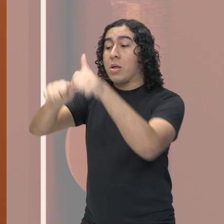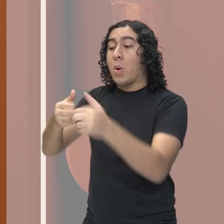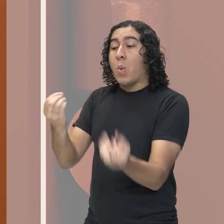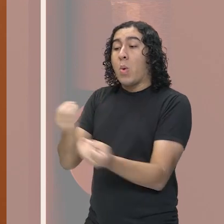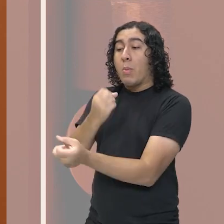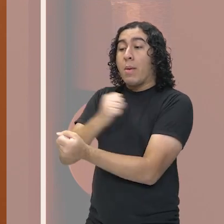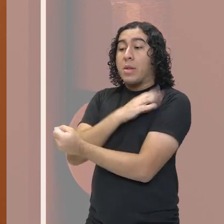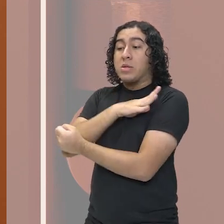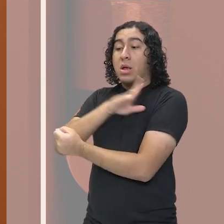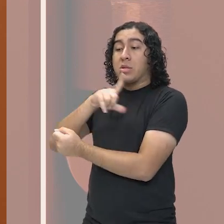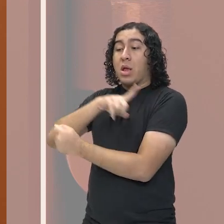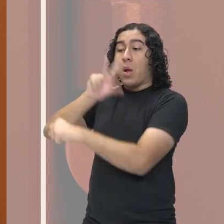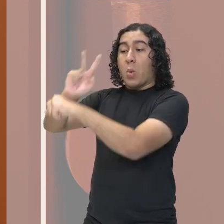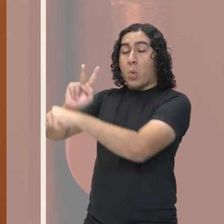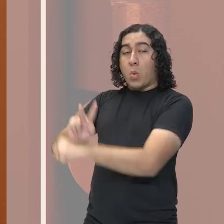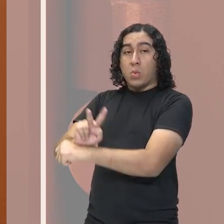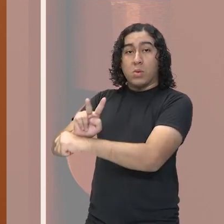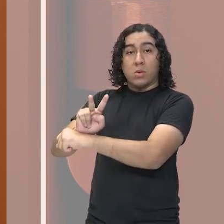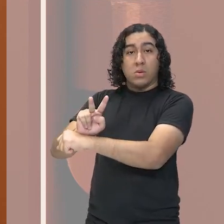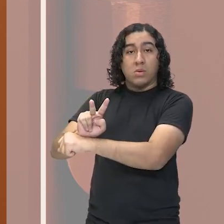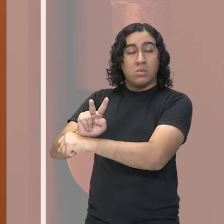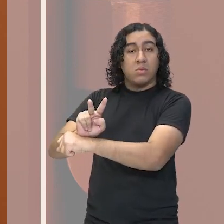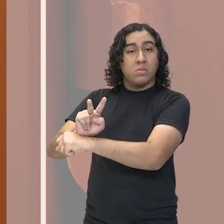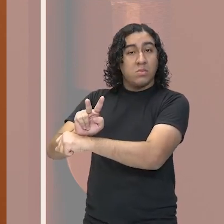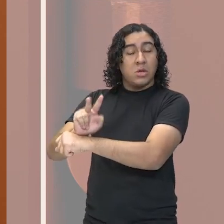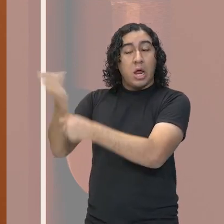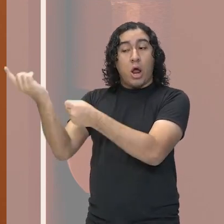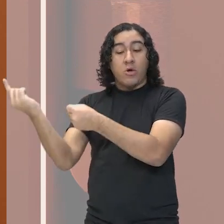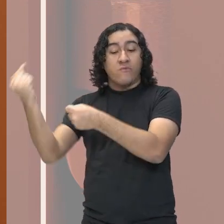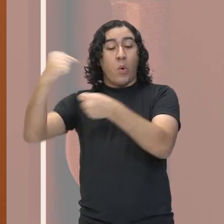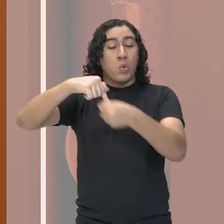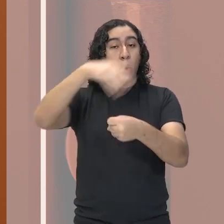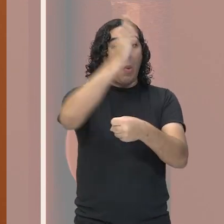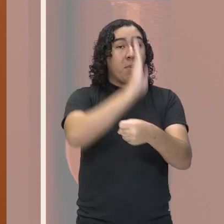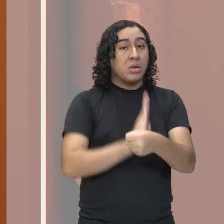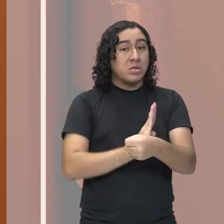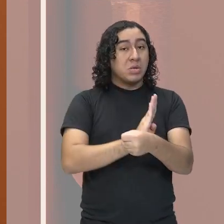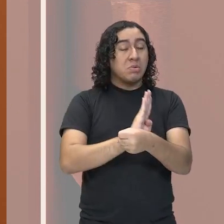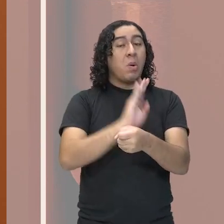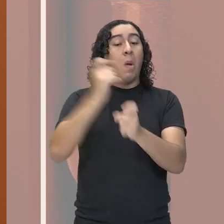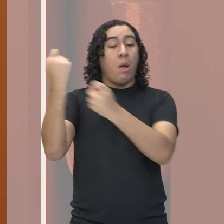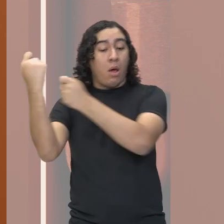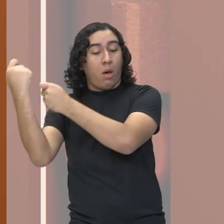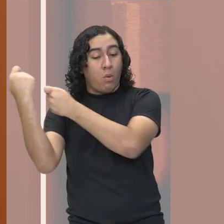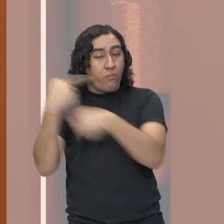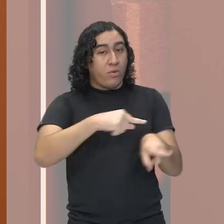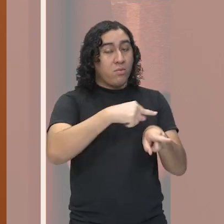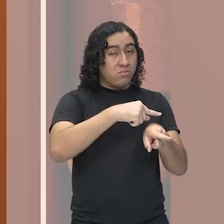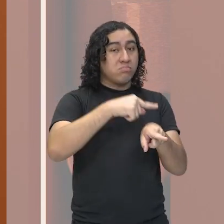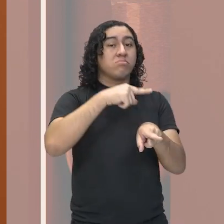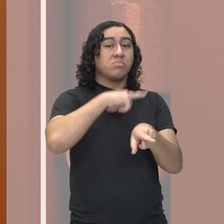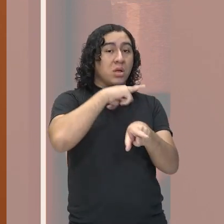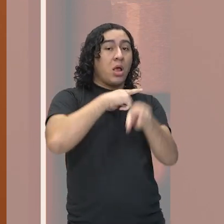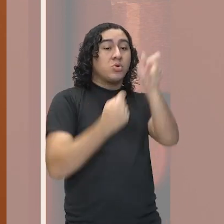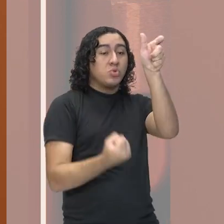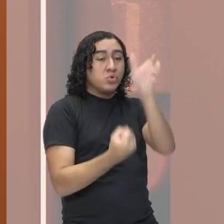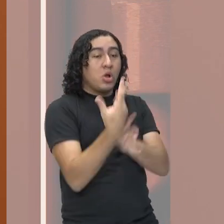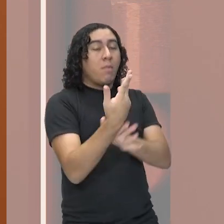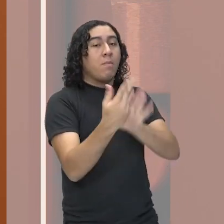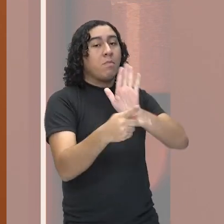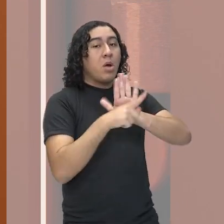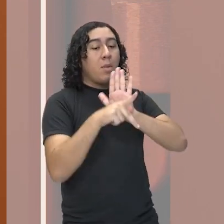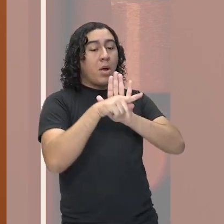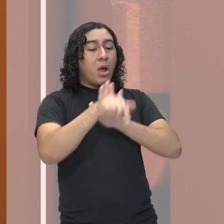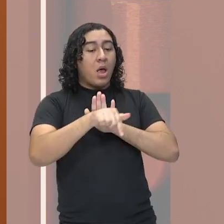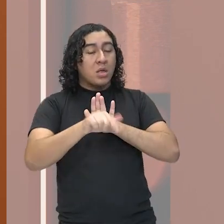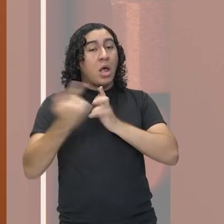à Inglaterra que fez com que, quando eles voltassem para o Brasil, eles criassem aí